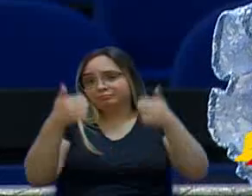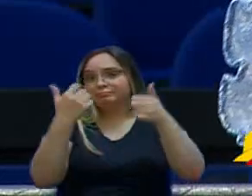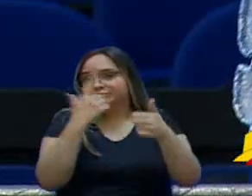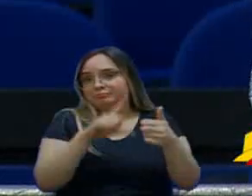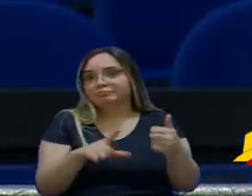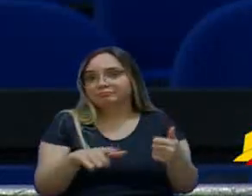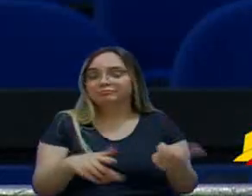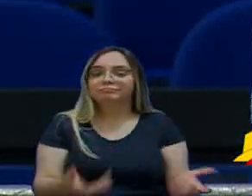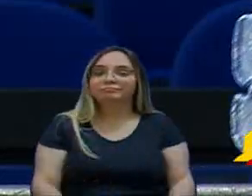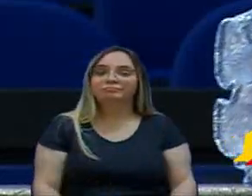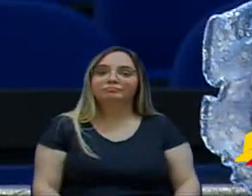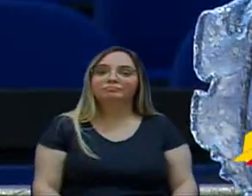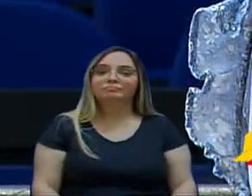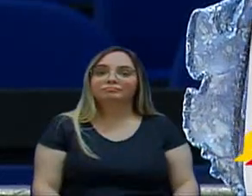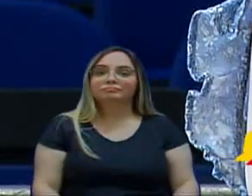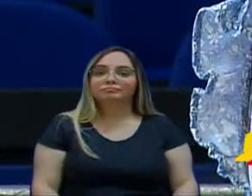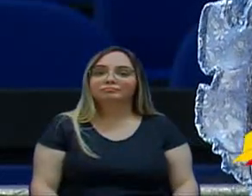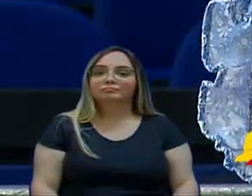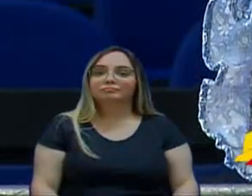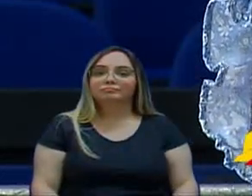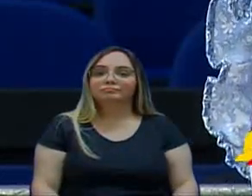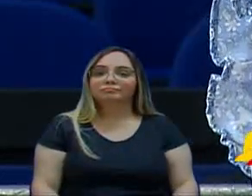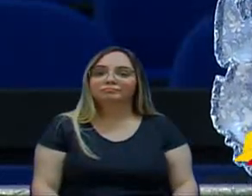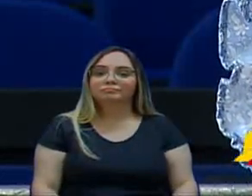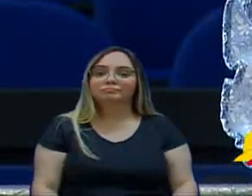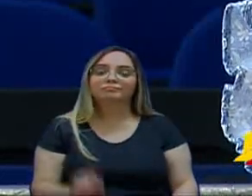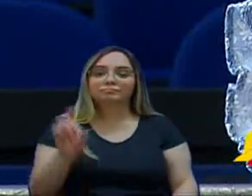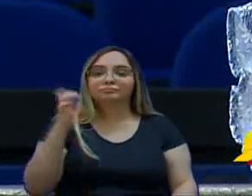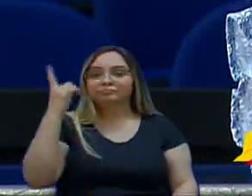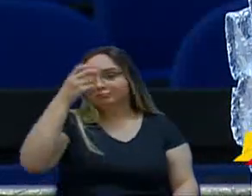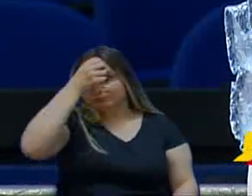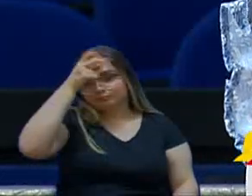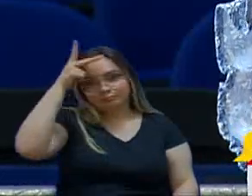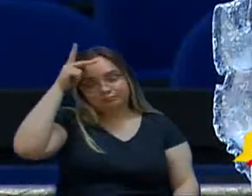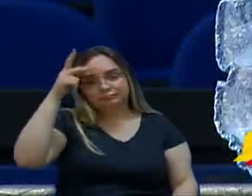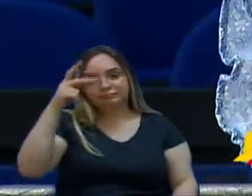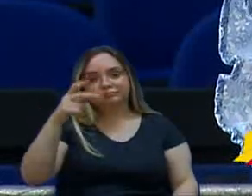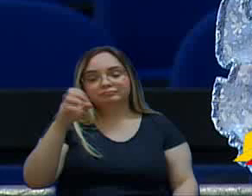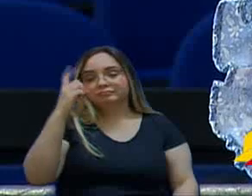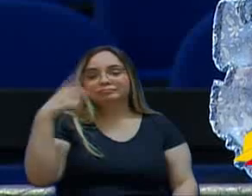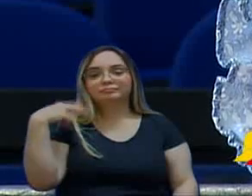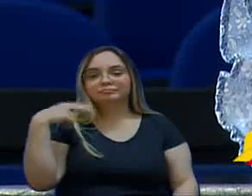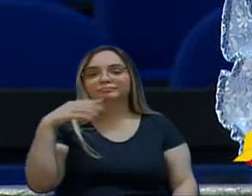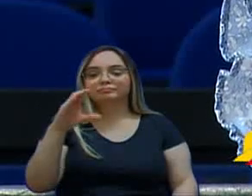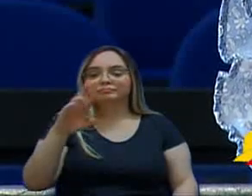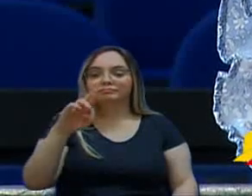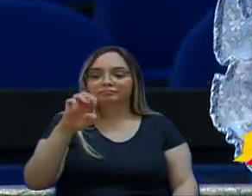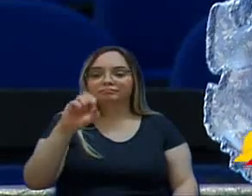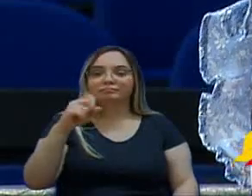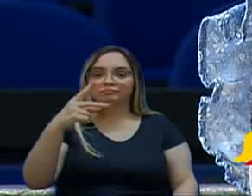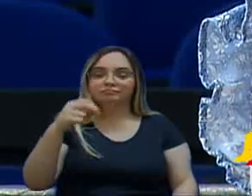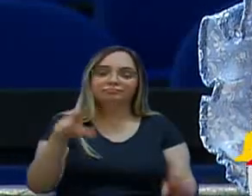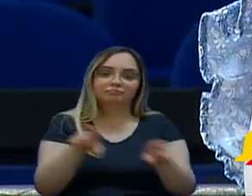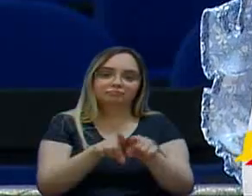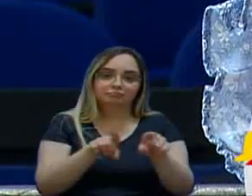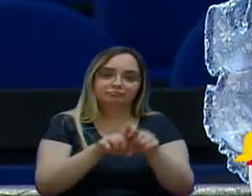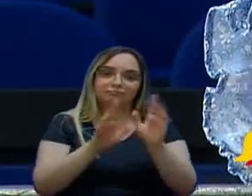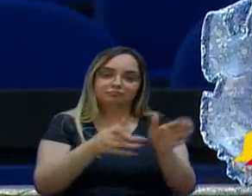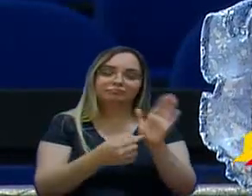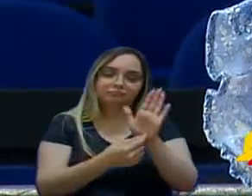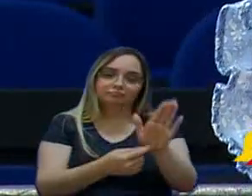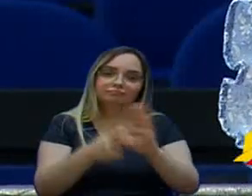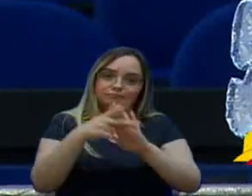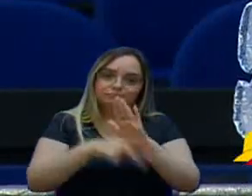tinha que ter continuado esse projeto. O ex-vereador Crespo também apresentou o projeto sobre isso. O nosso hoje